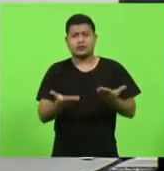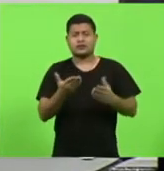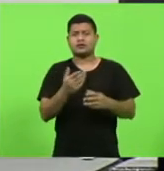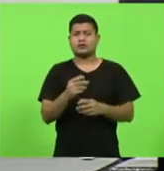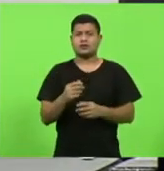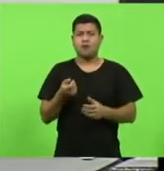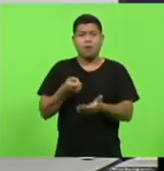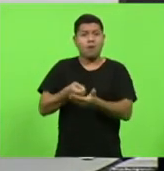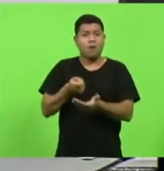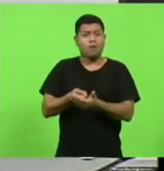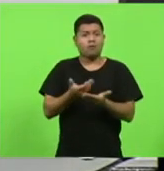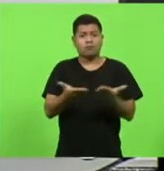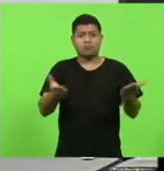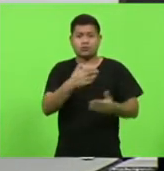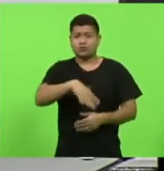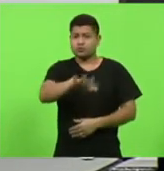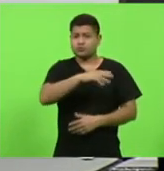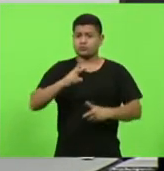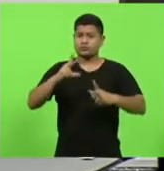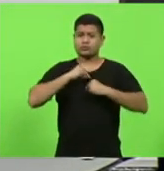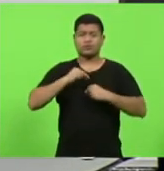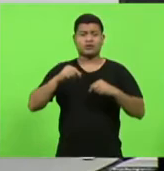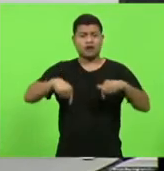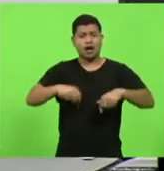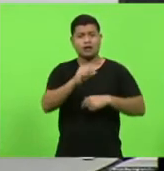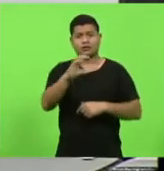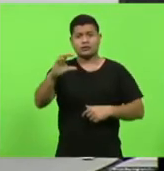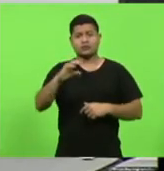merece. Nesse meio tempo,